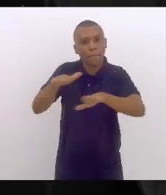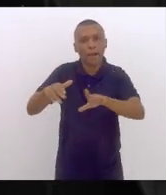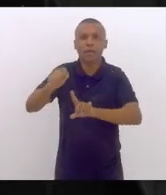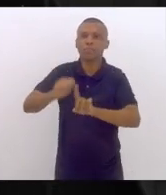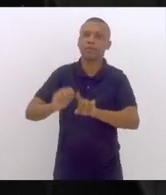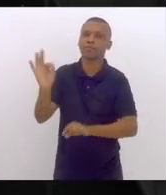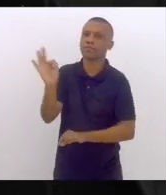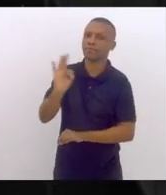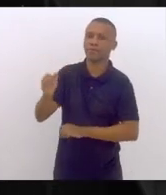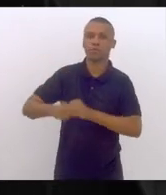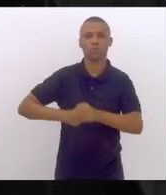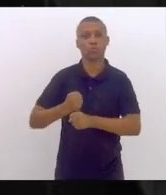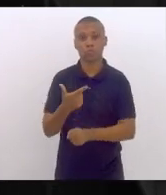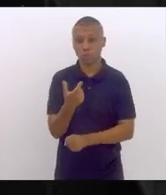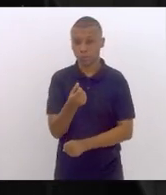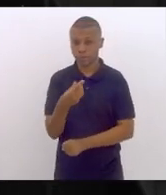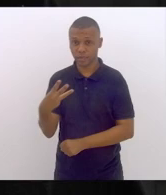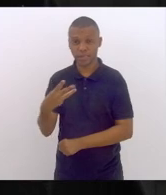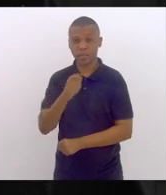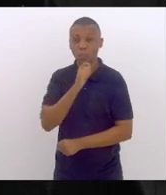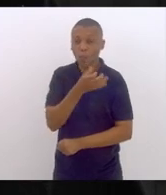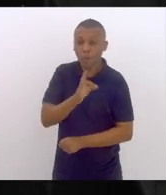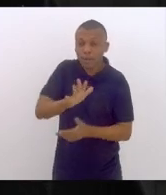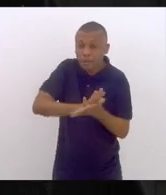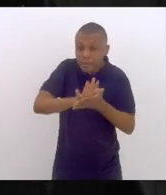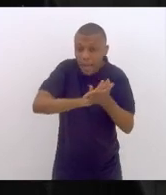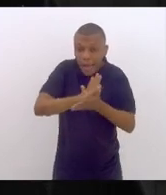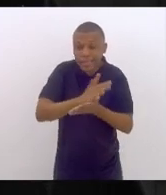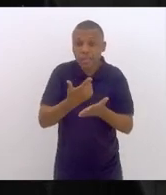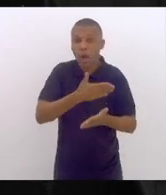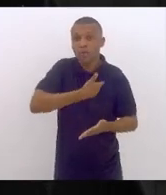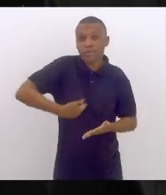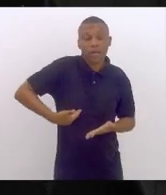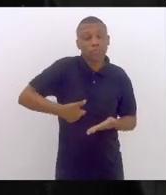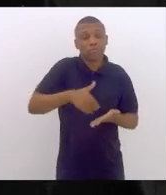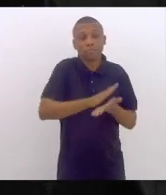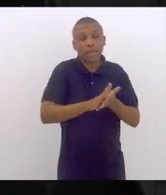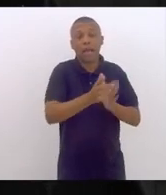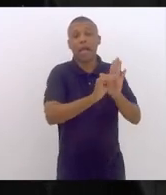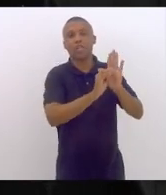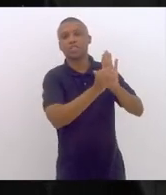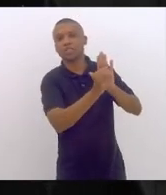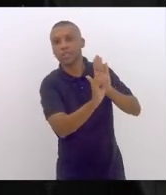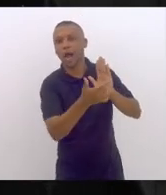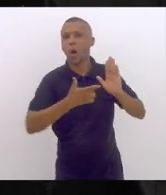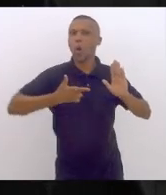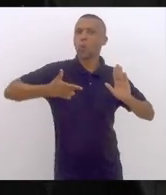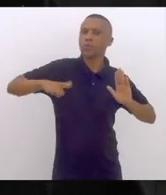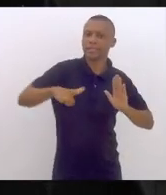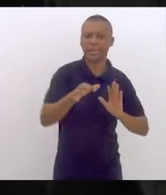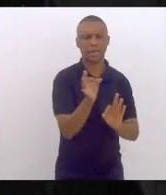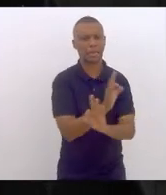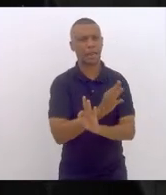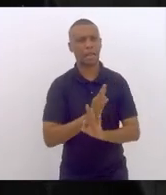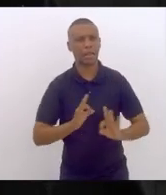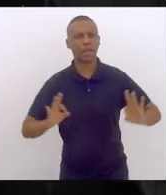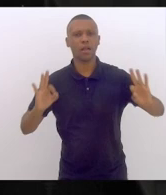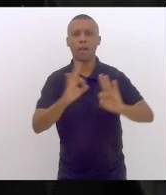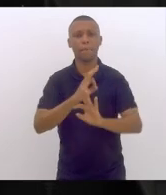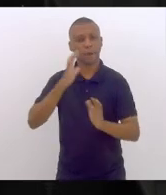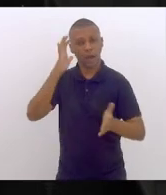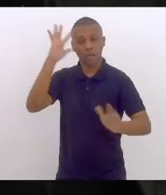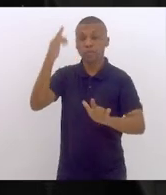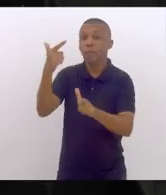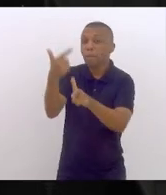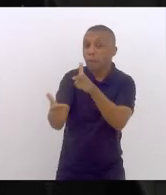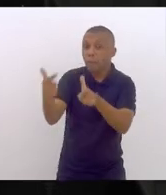23 sem nenhum plano B o estado não tem modelagem feita muito menos editar lançado e não tem nenhum Plano B para resolver a questão do